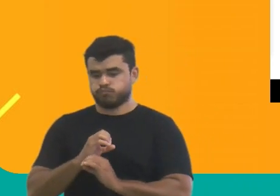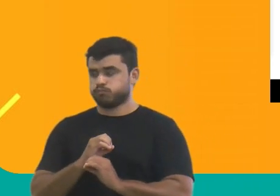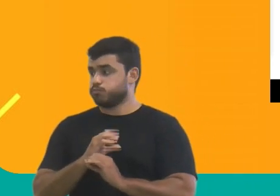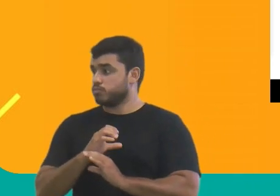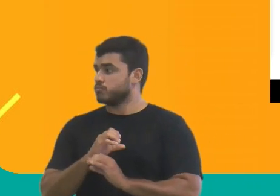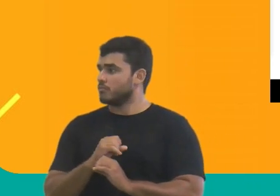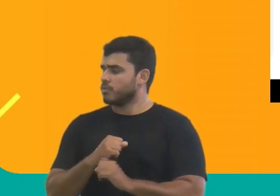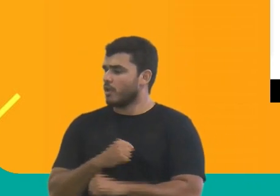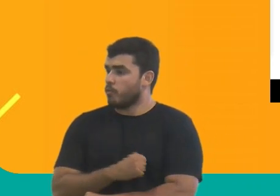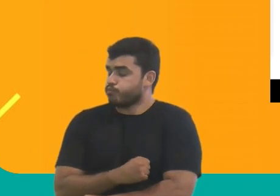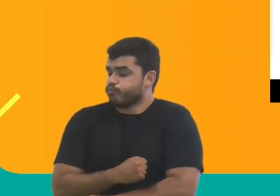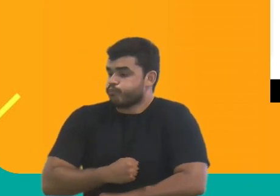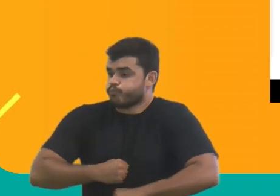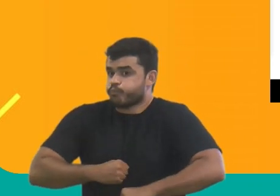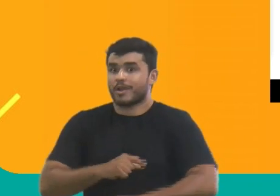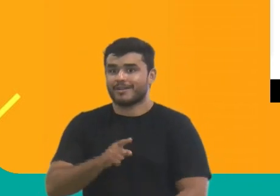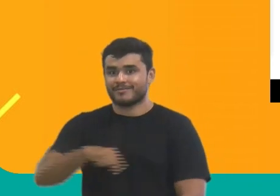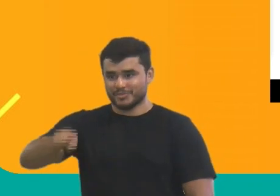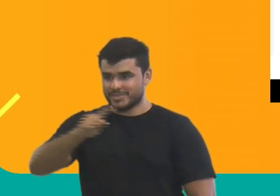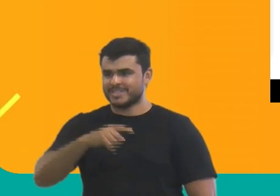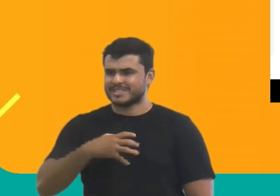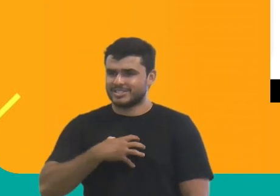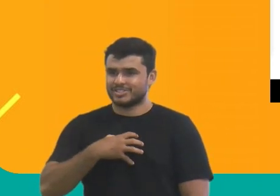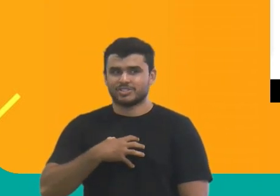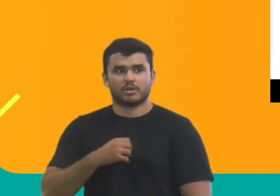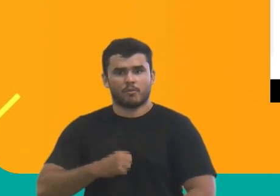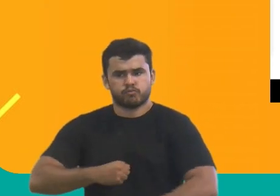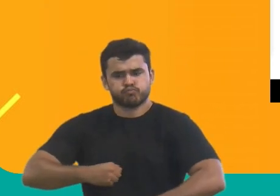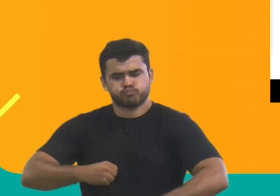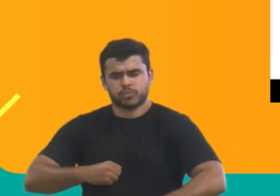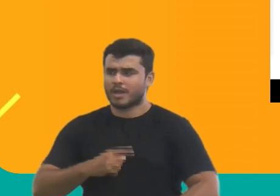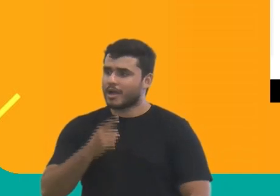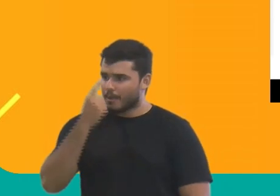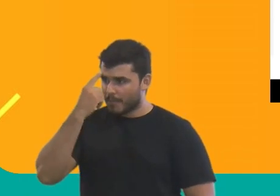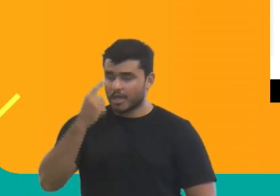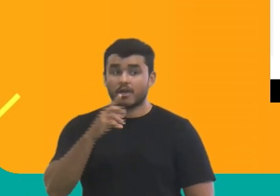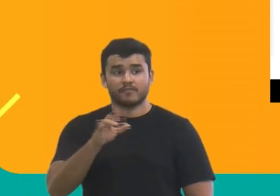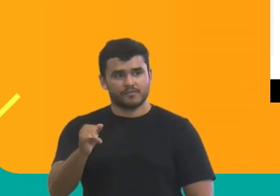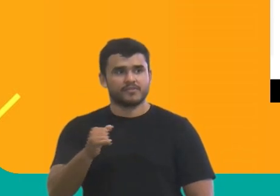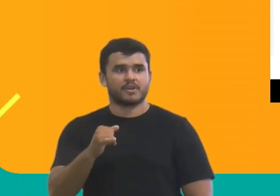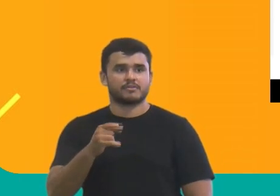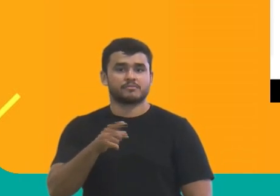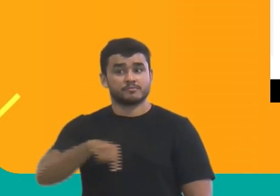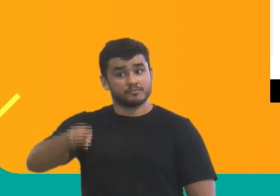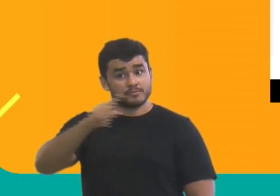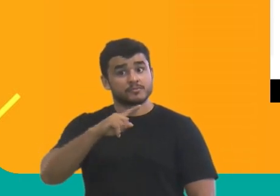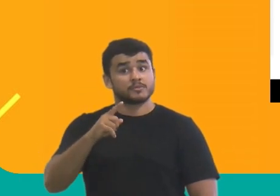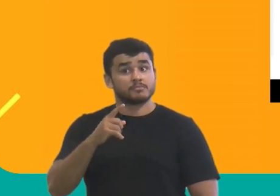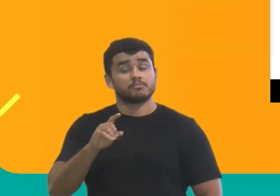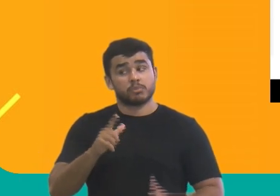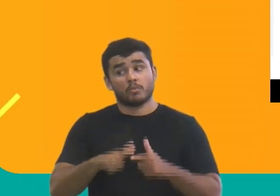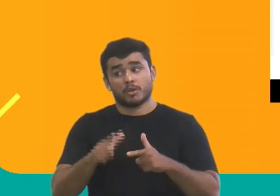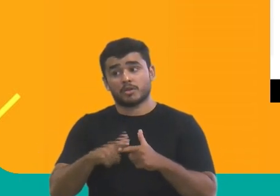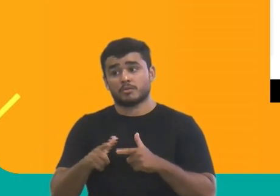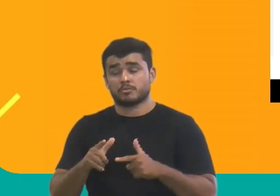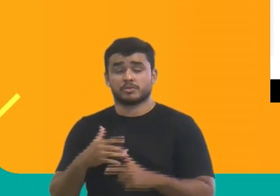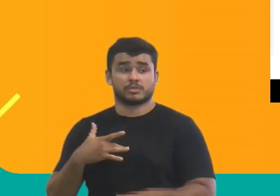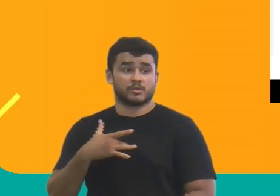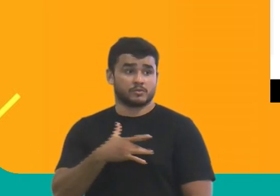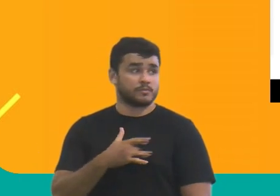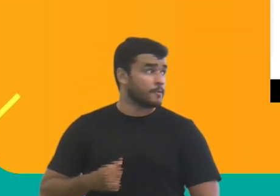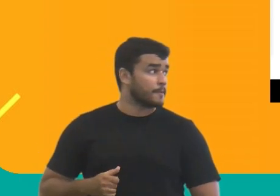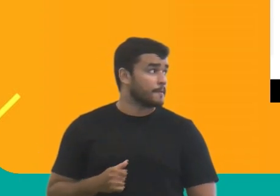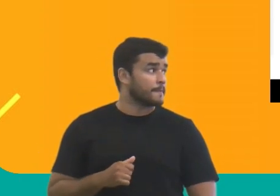líquido, tá? E vou trazer danos para o meu corpo, ok? Já, inclusive, a gente corrige lá o outro que está lá na